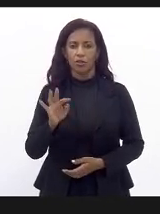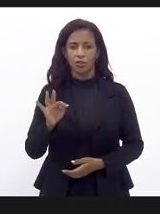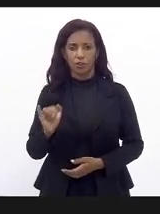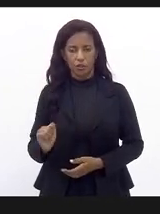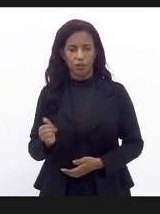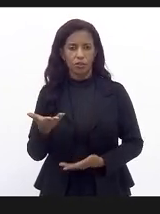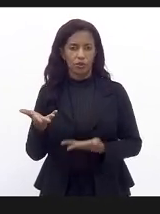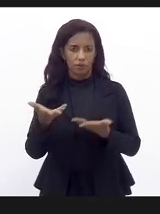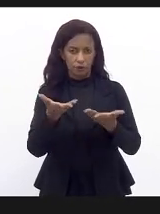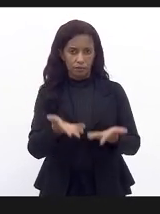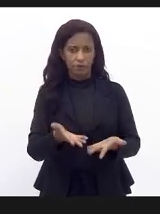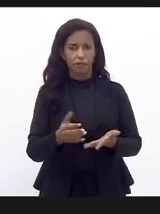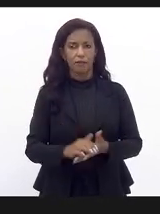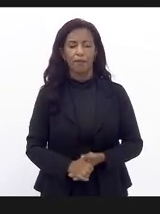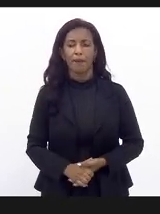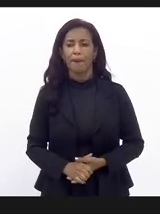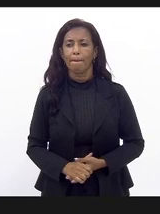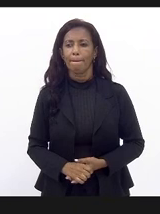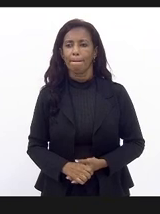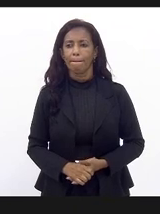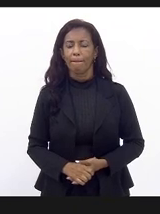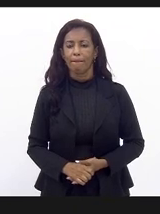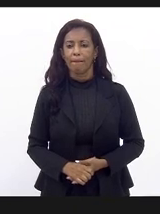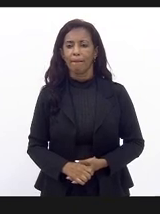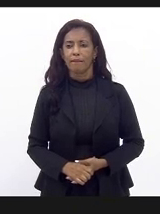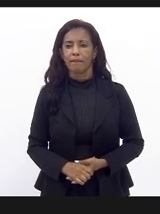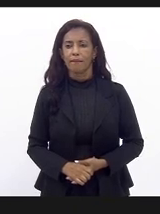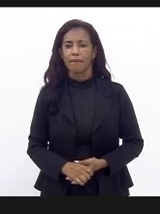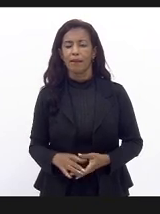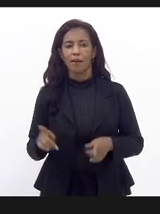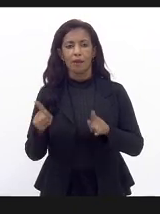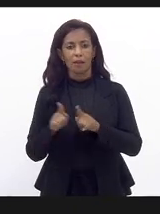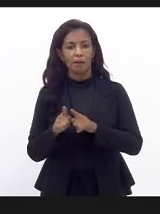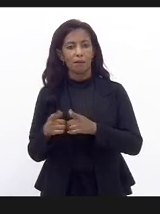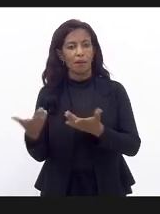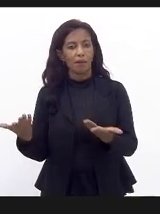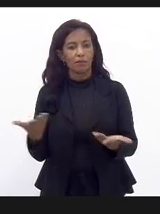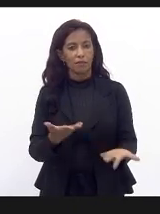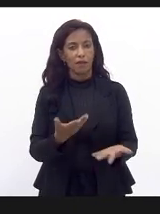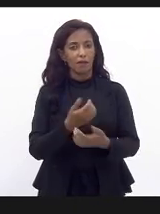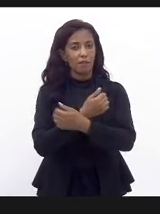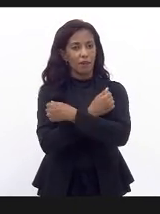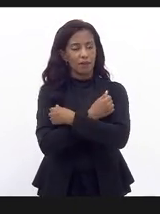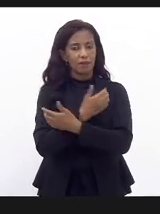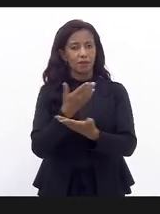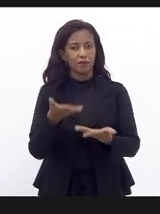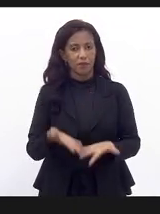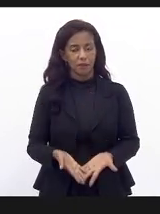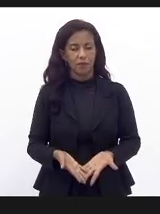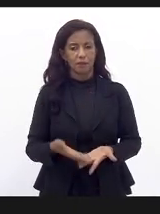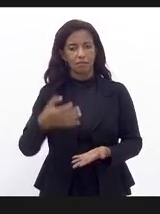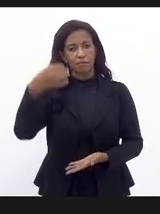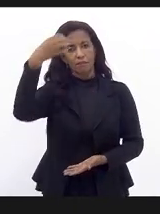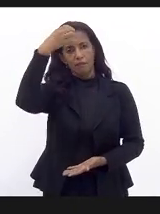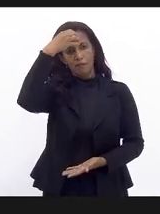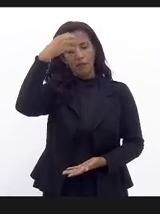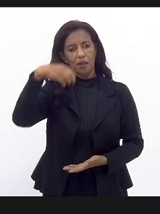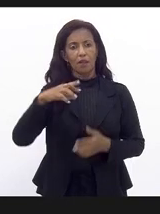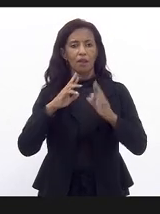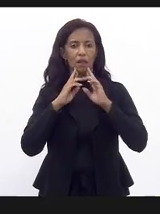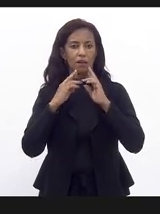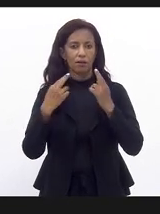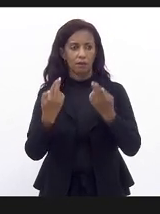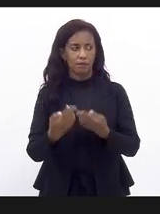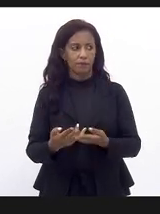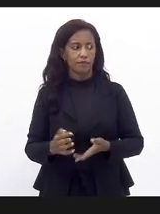isso você, né, não pôde estar também dando seu abraço presencialmente aqui na sessão,